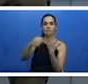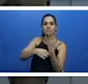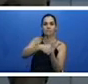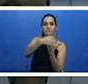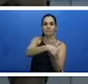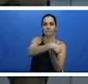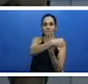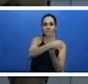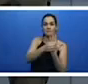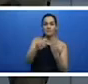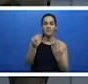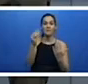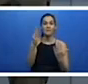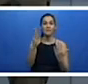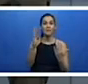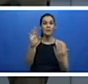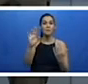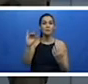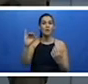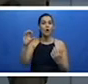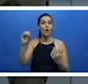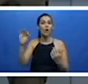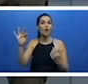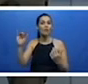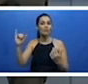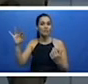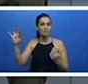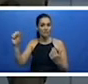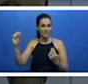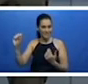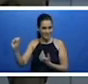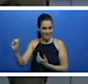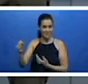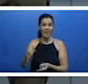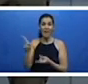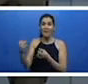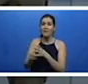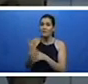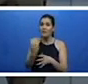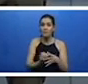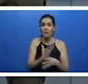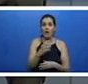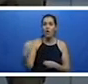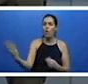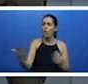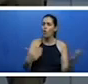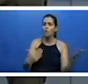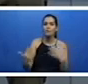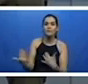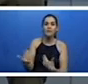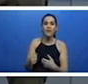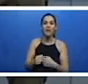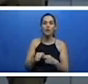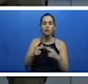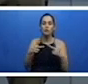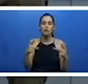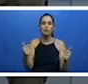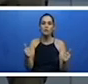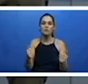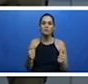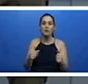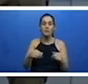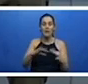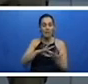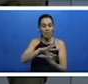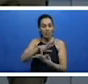alguns poucos milímetros de comprimento. Essas plantas trouxeram matéria orgânica para o ambiente terrestre. E, juntamente com isso,